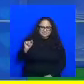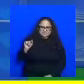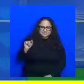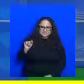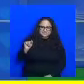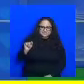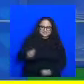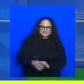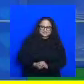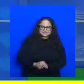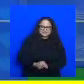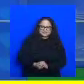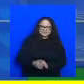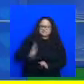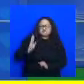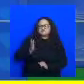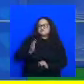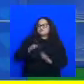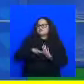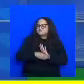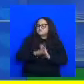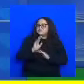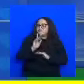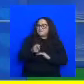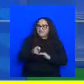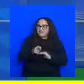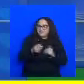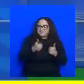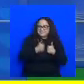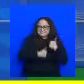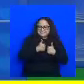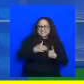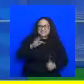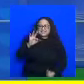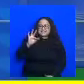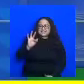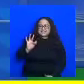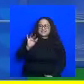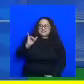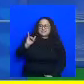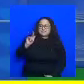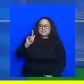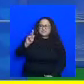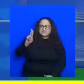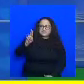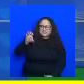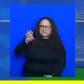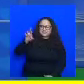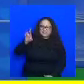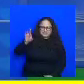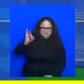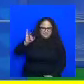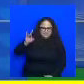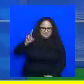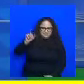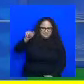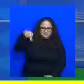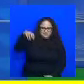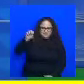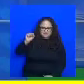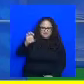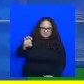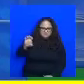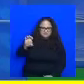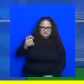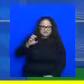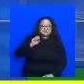37. E o time do coração é Figueirense de Santa Catarina. Figueirense de Santa